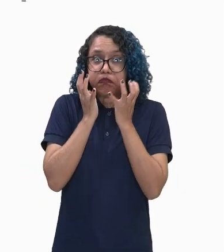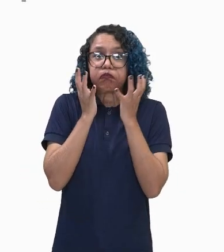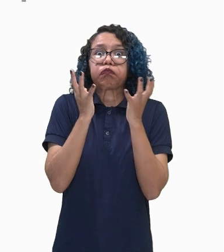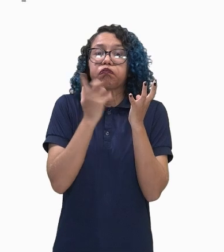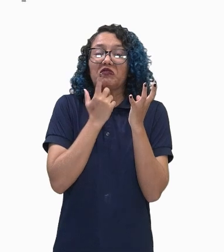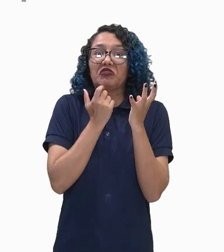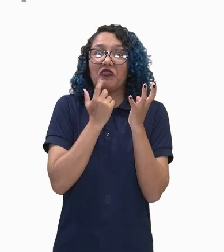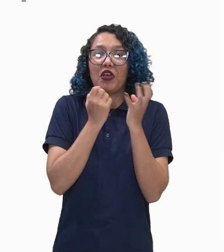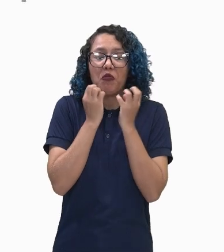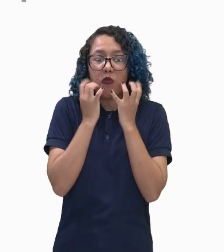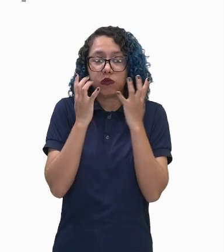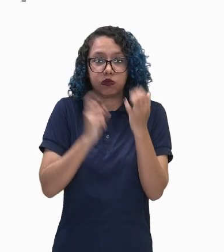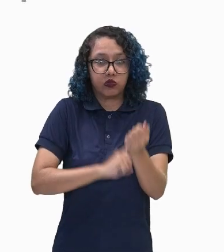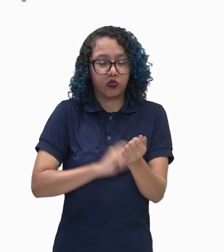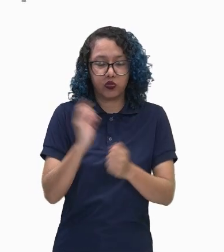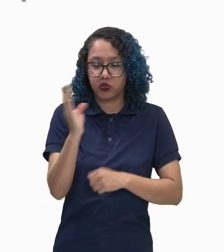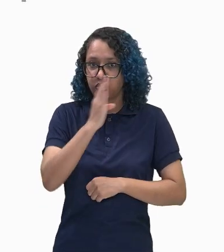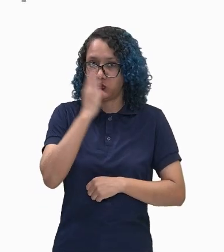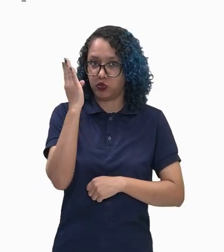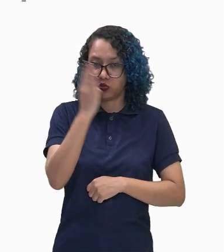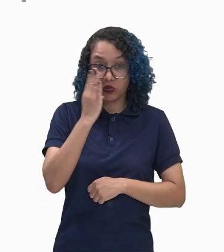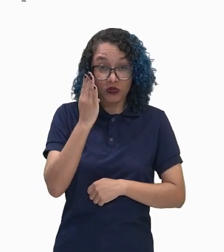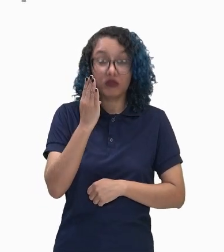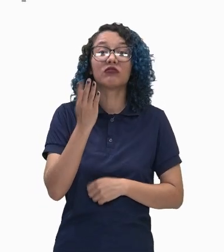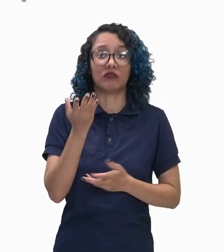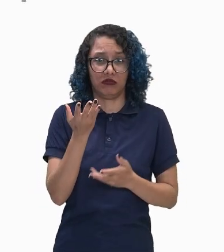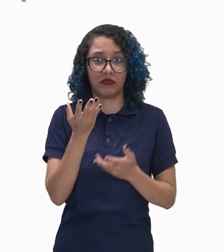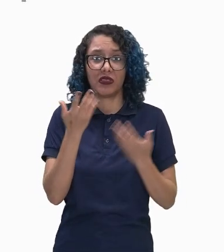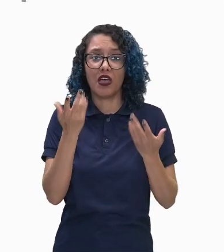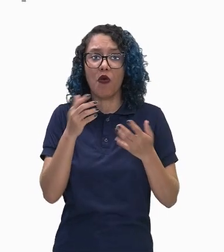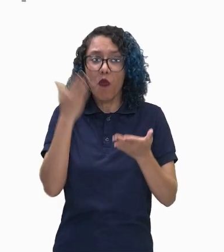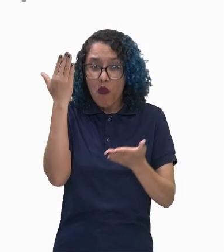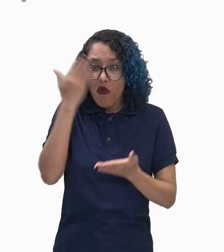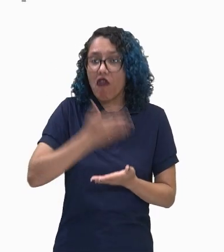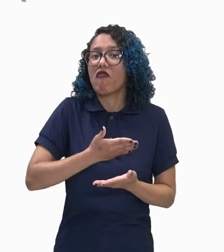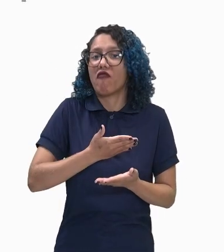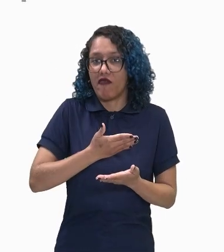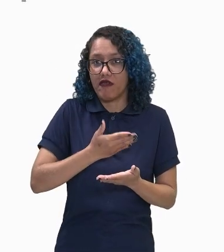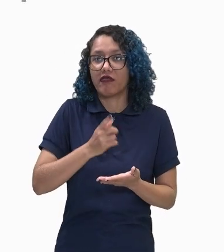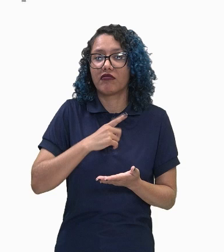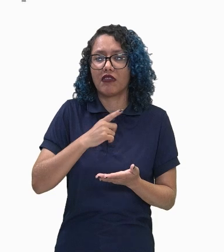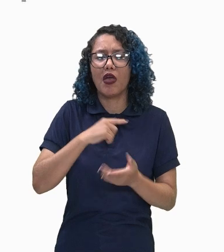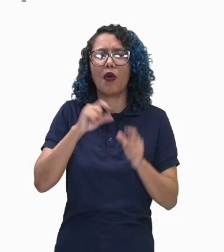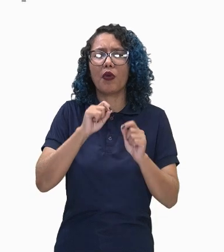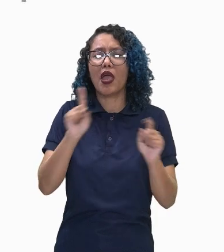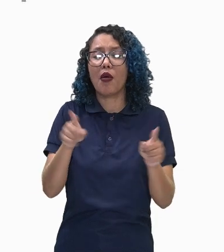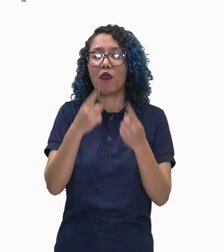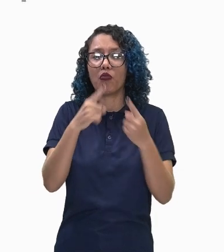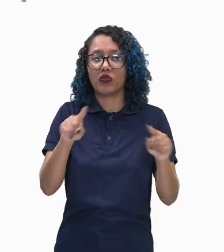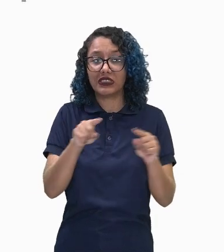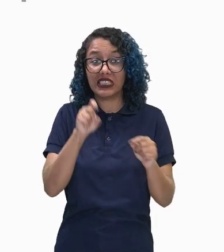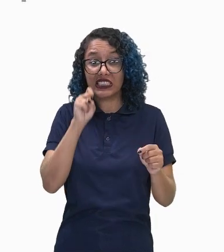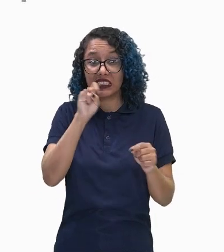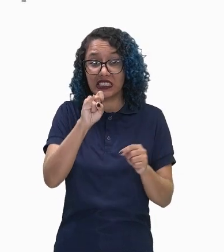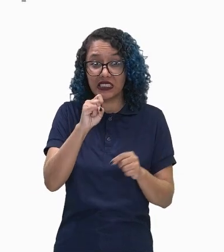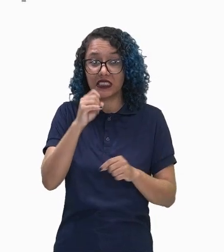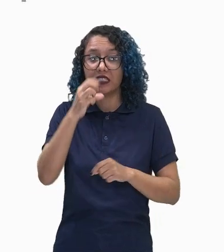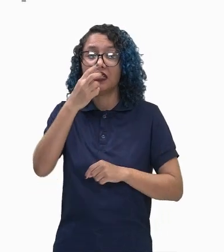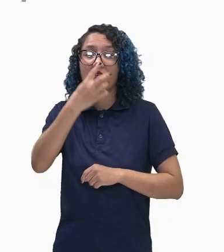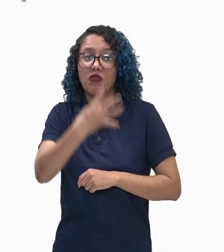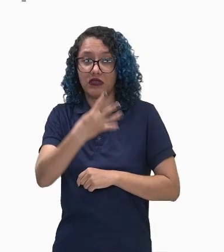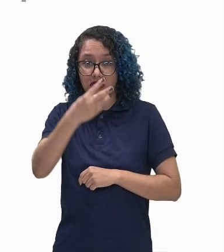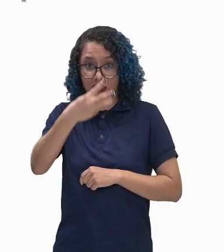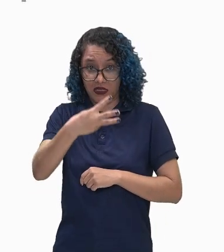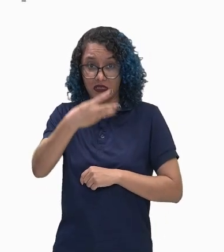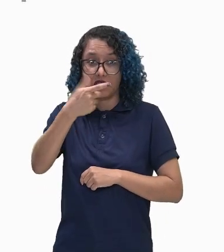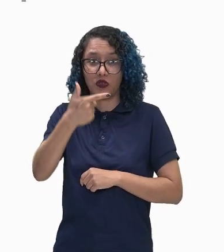sangue quente, passar mal? Pois é, foi comprovado que a música em 432